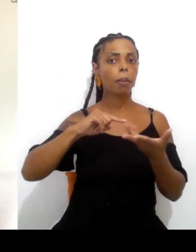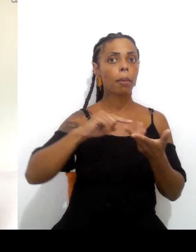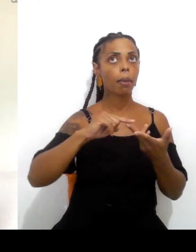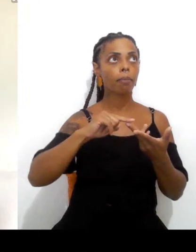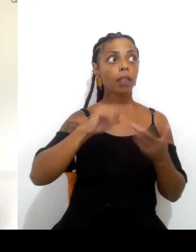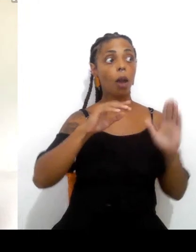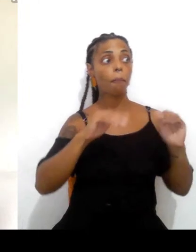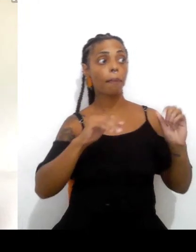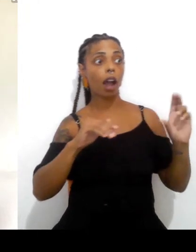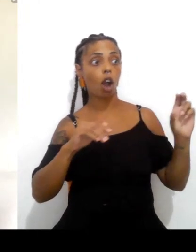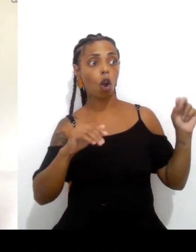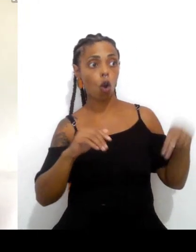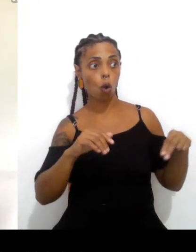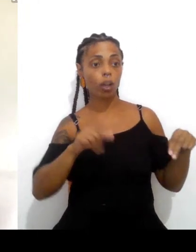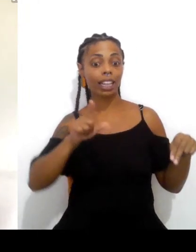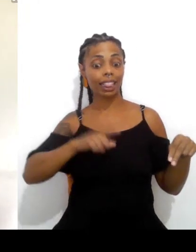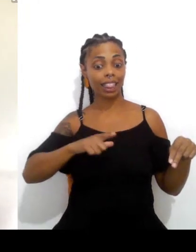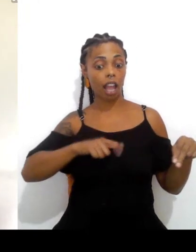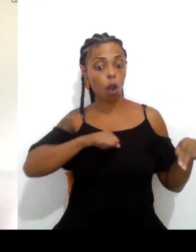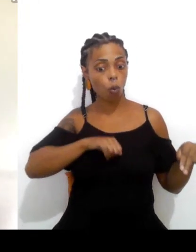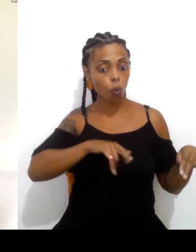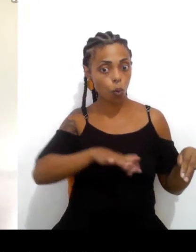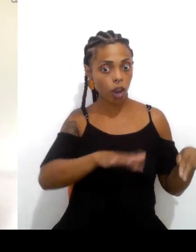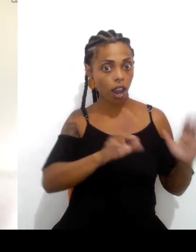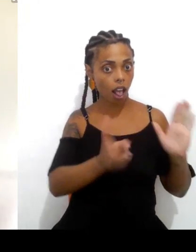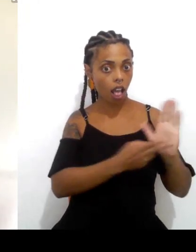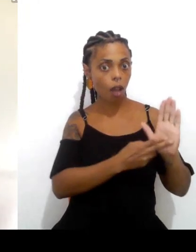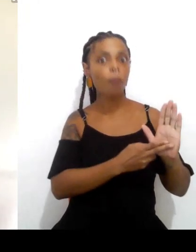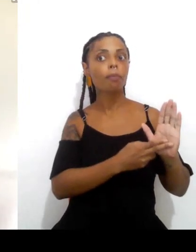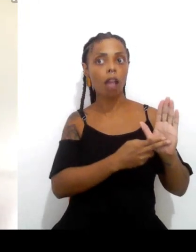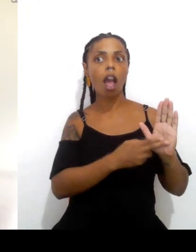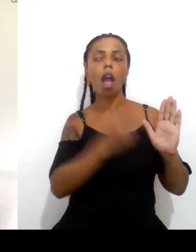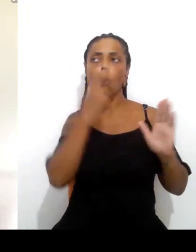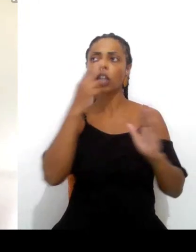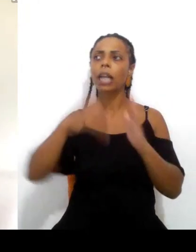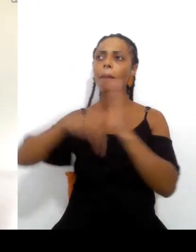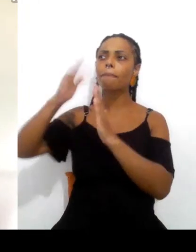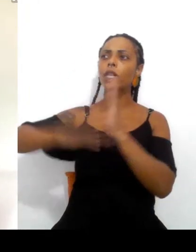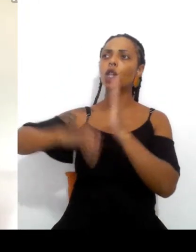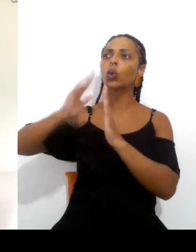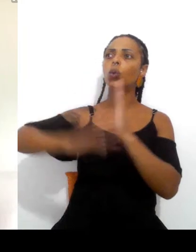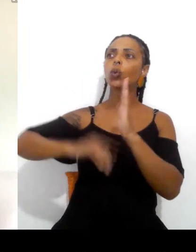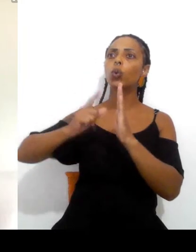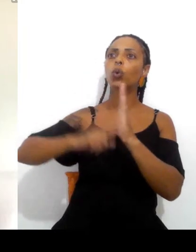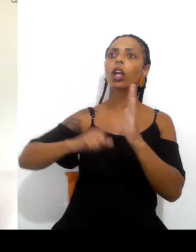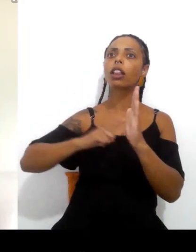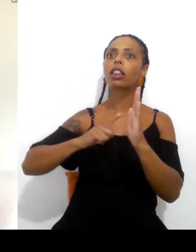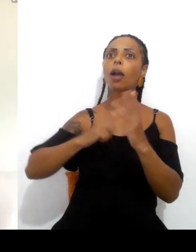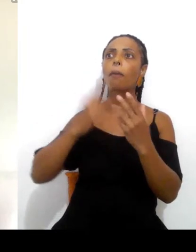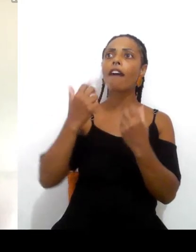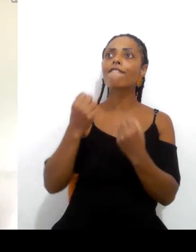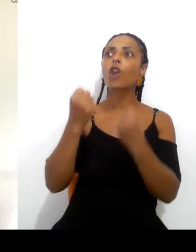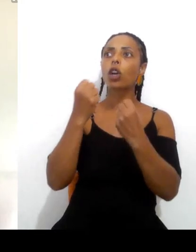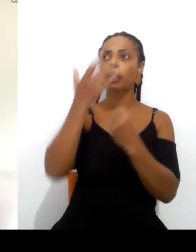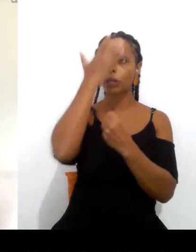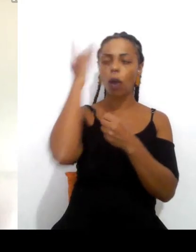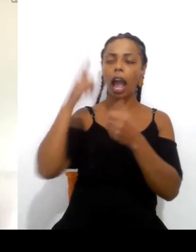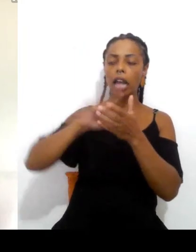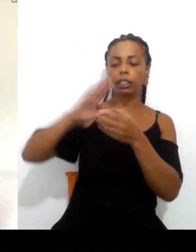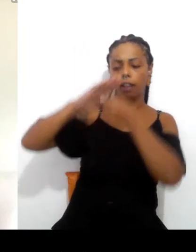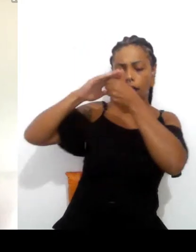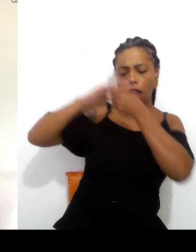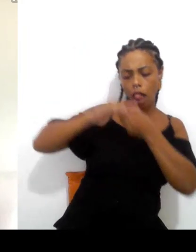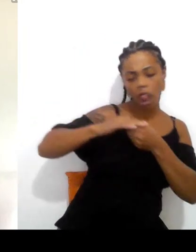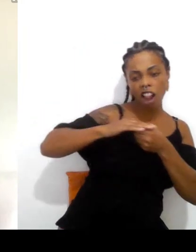toma nele a força do retorno do reprimido né